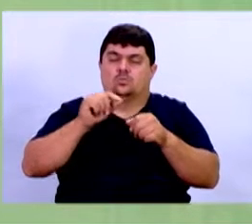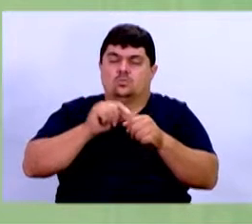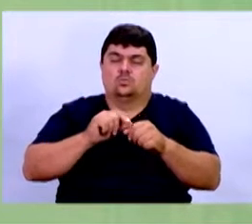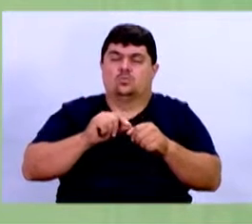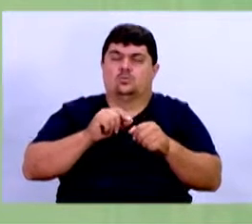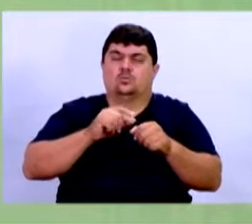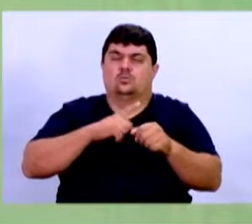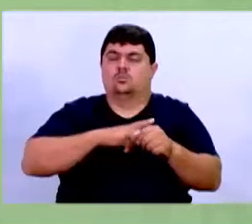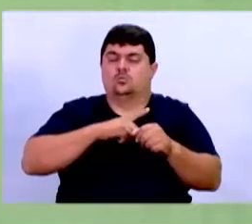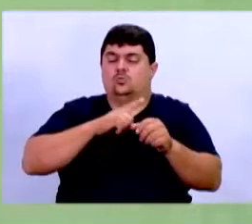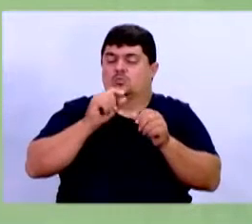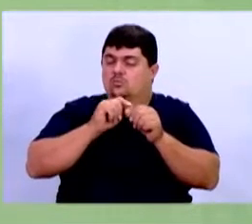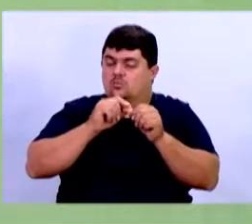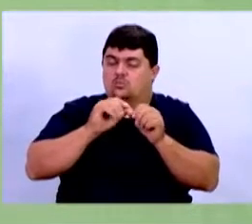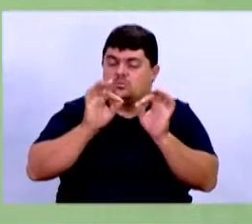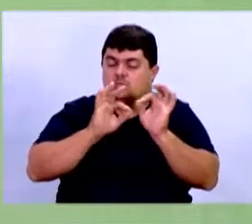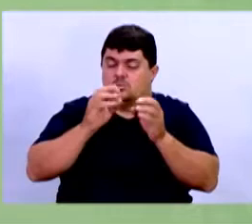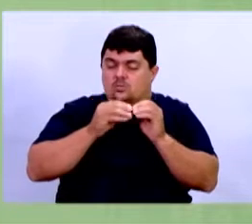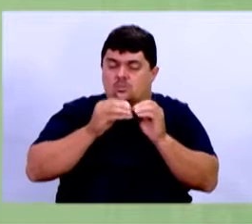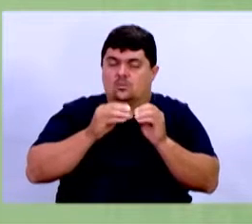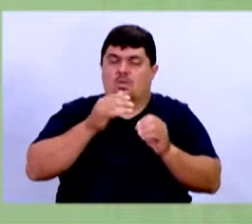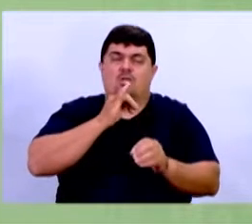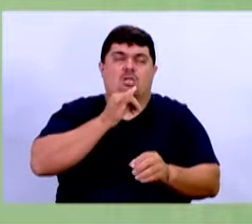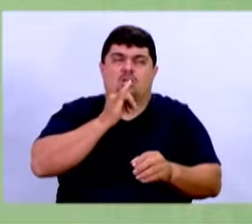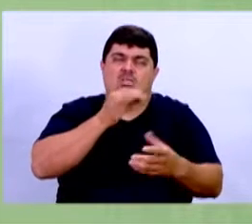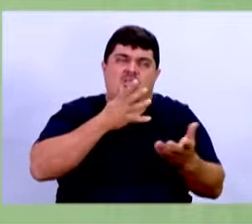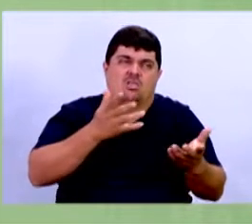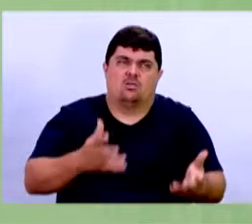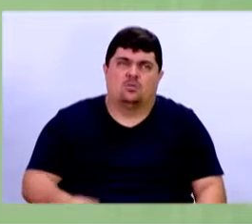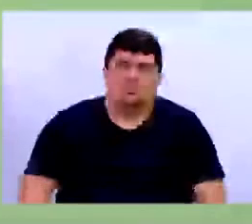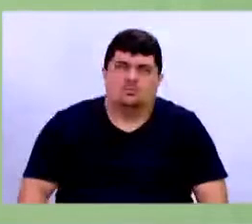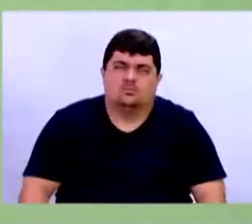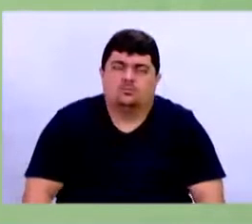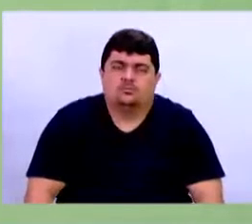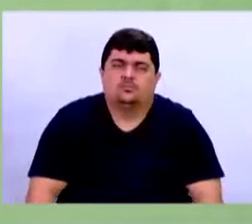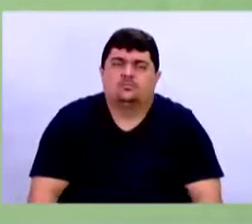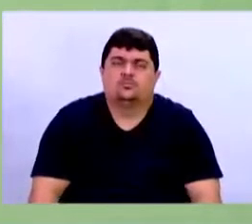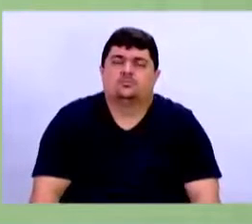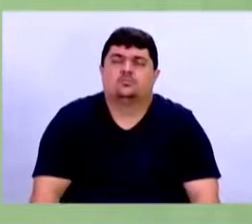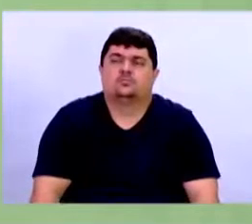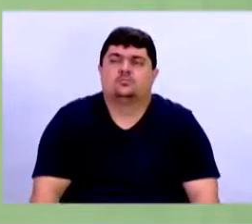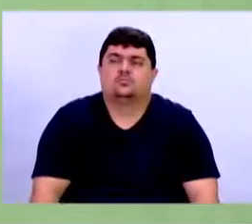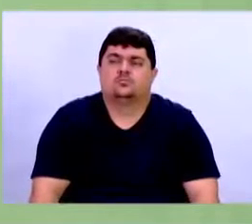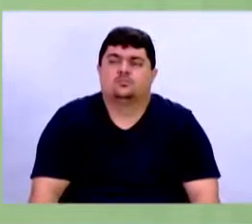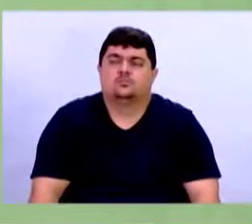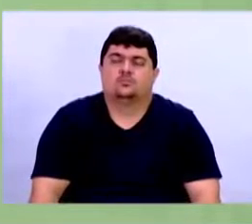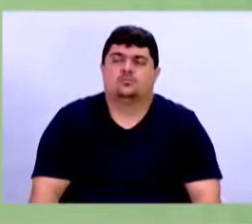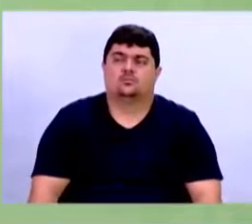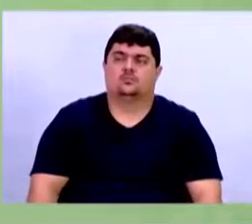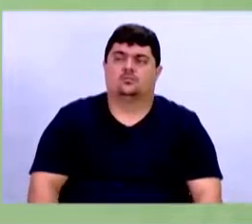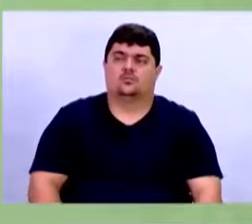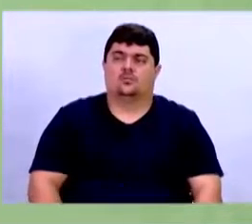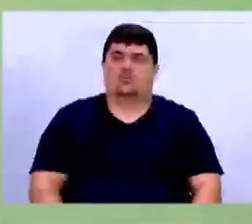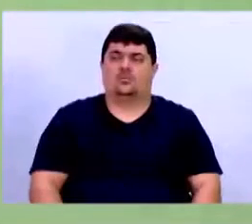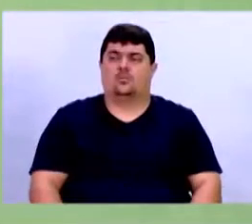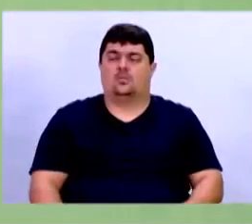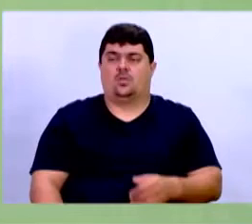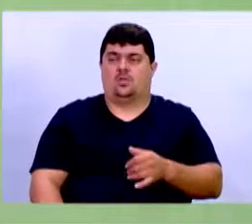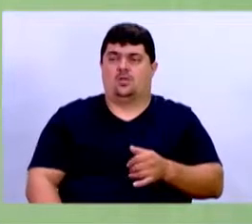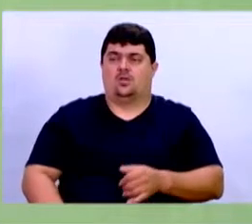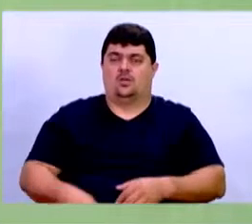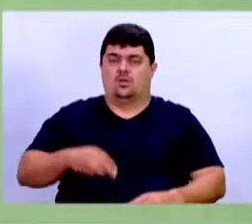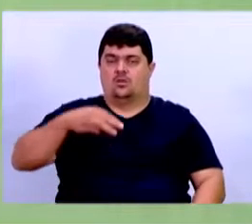feitas ao banco de dados. Professor, exemplos aí de que eu vou... exemplos de sistema gerenciador de banco de dados. O que a gente vai